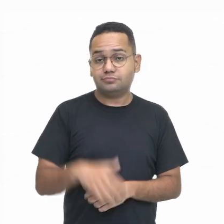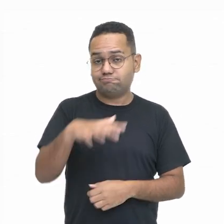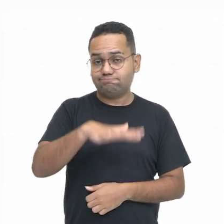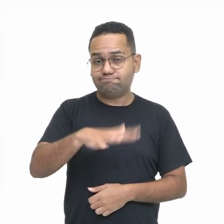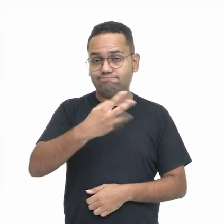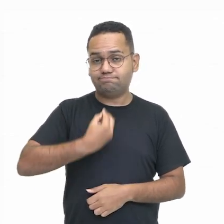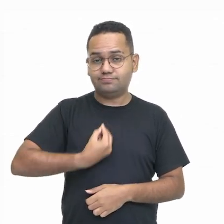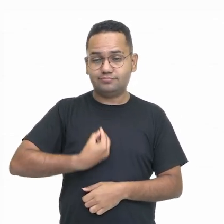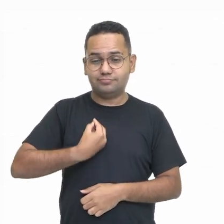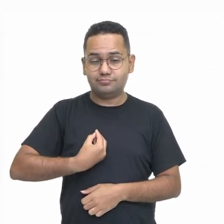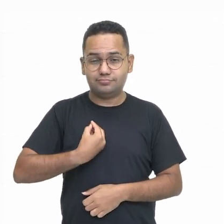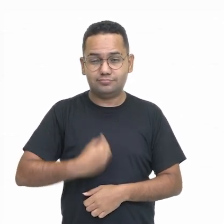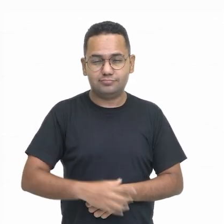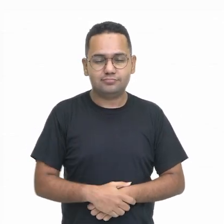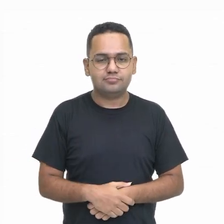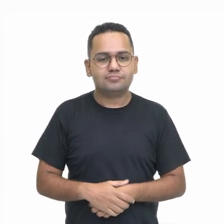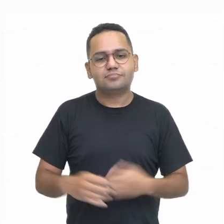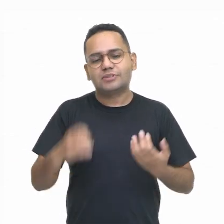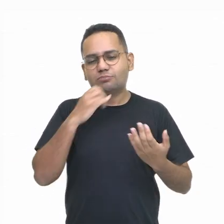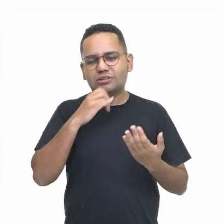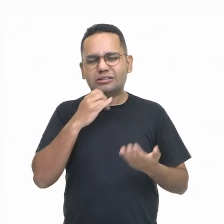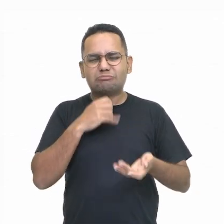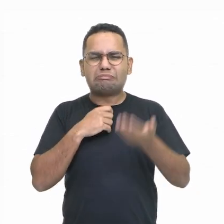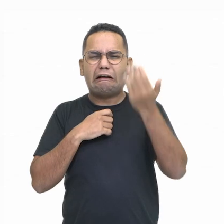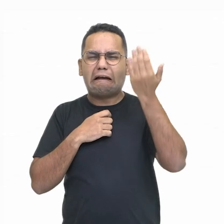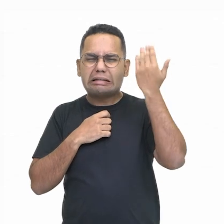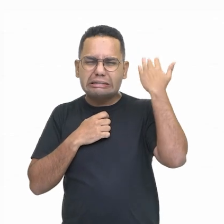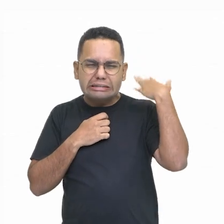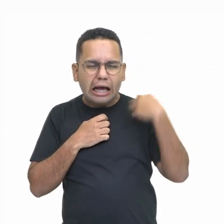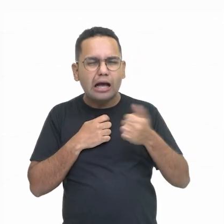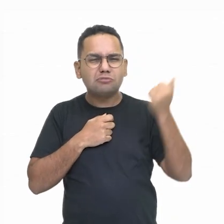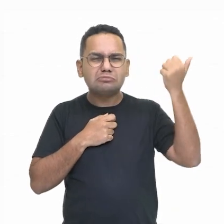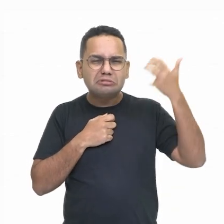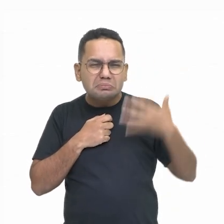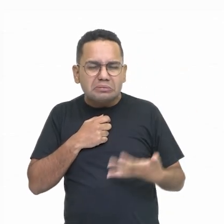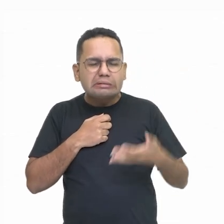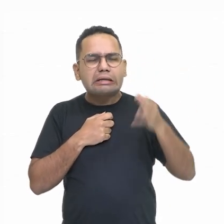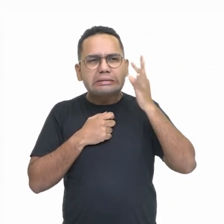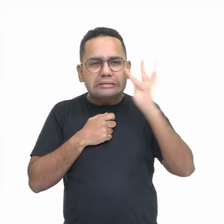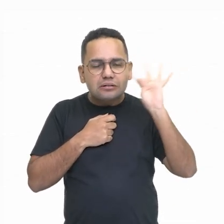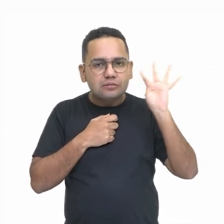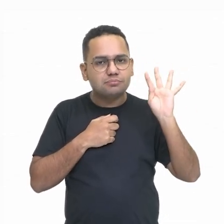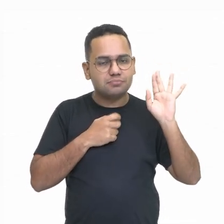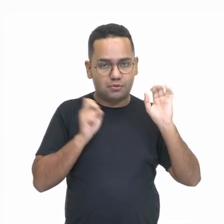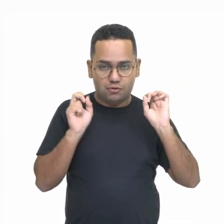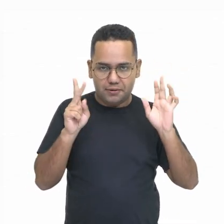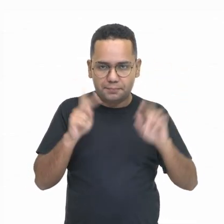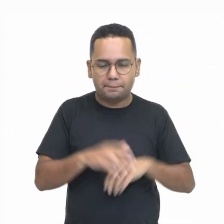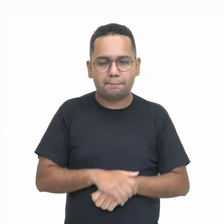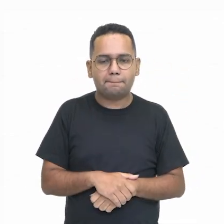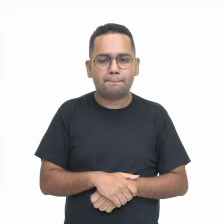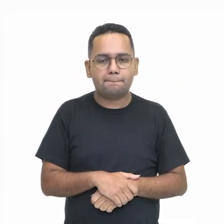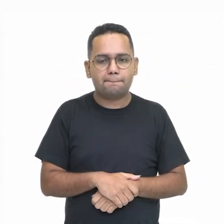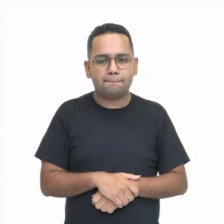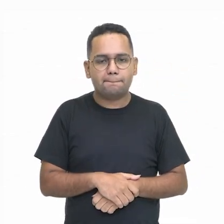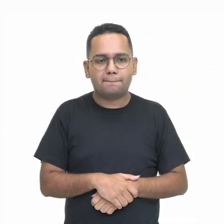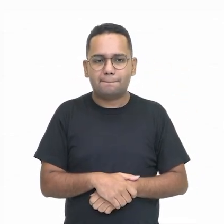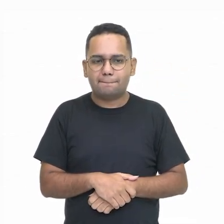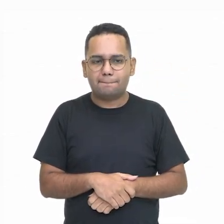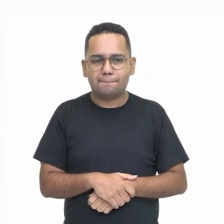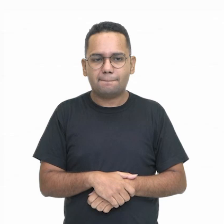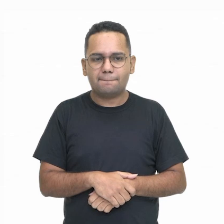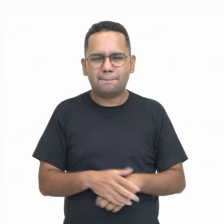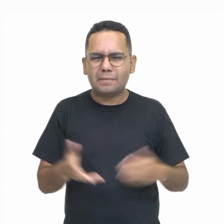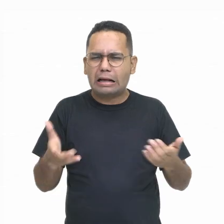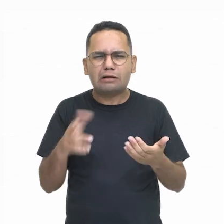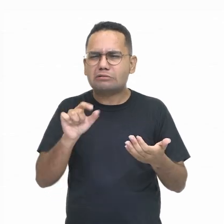agora saindo da teorização do que nós estamos falando, conceituando como pode acontecer, agora nós vamos partir aqui,